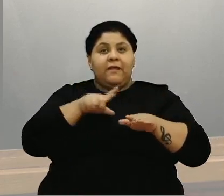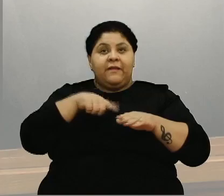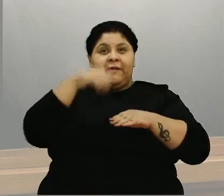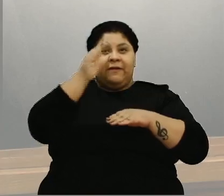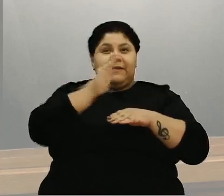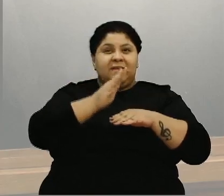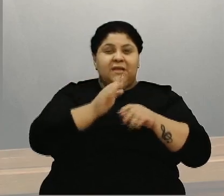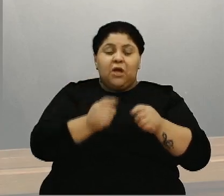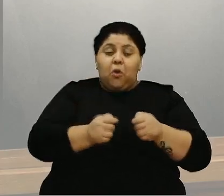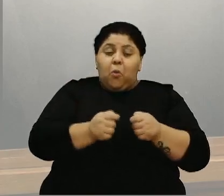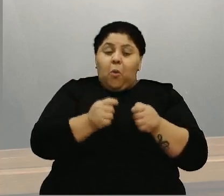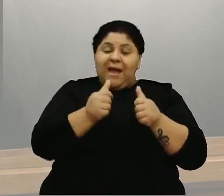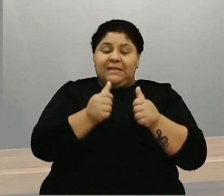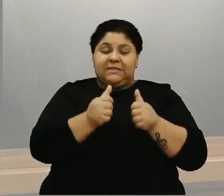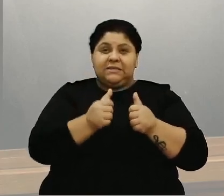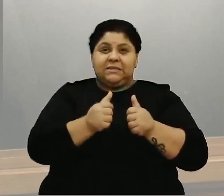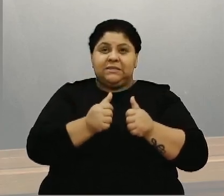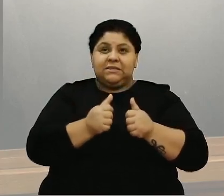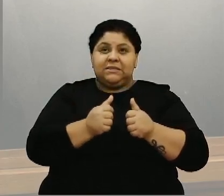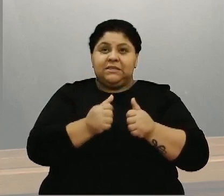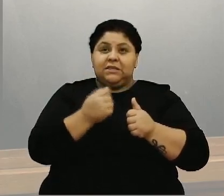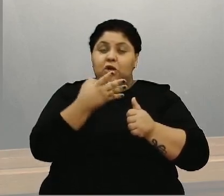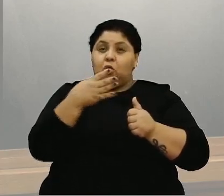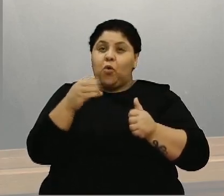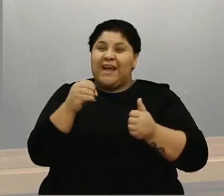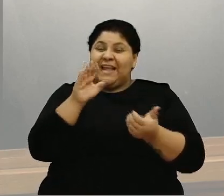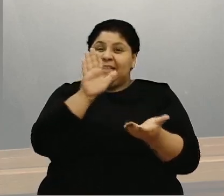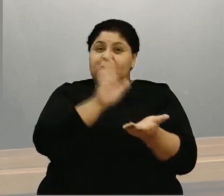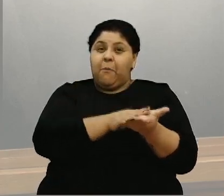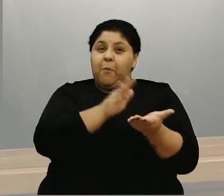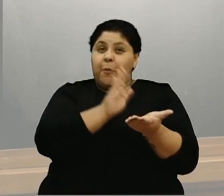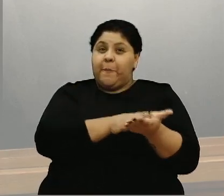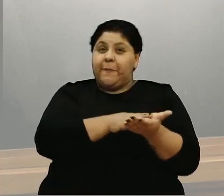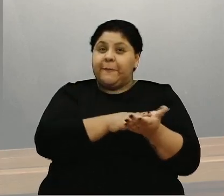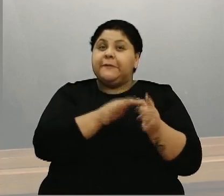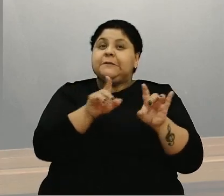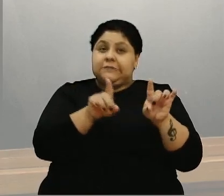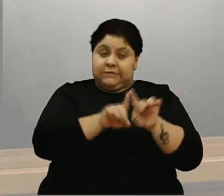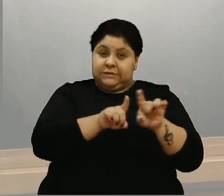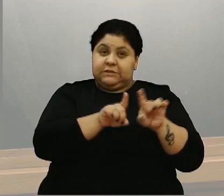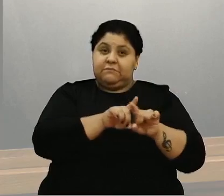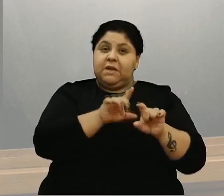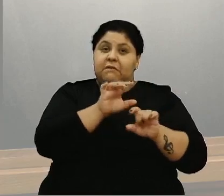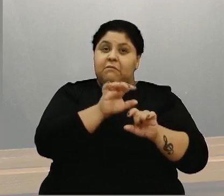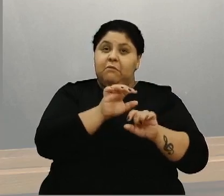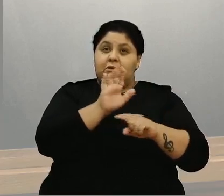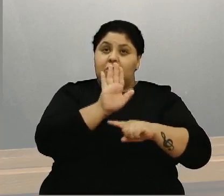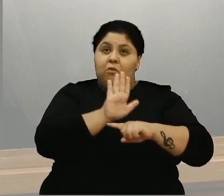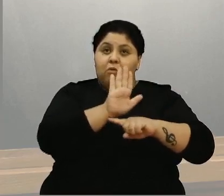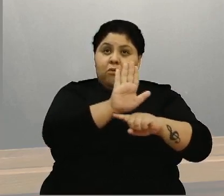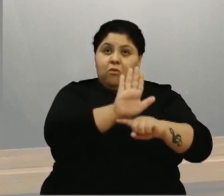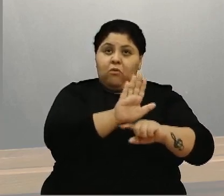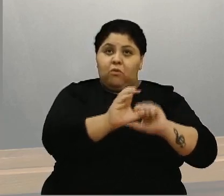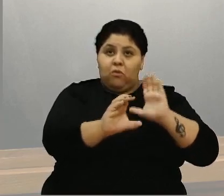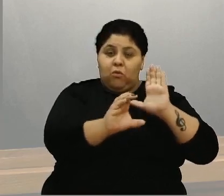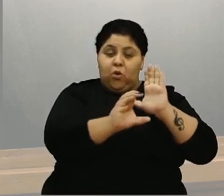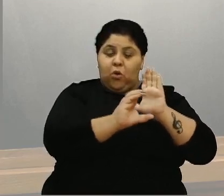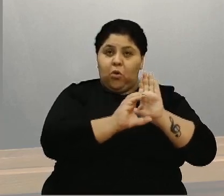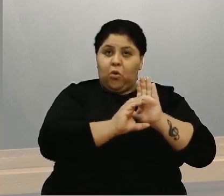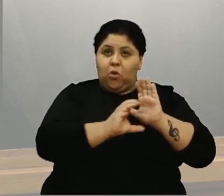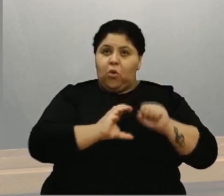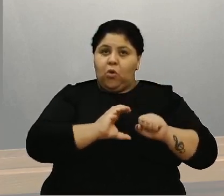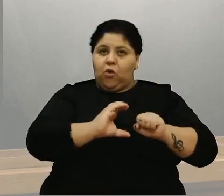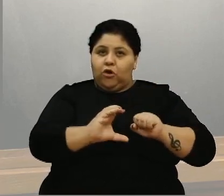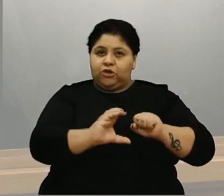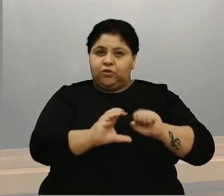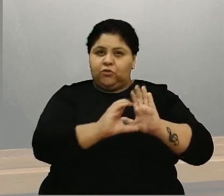quase 40 propostas que também flexibilizam o Código Eleitoral brasileiro